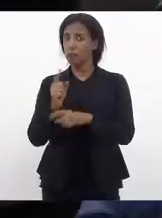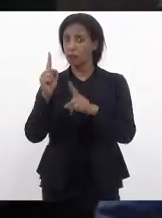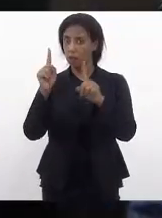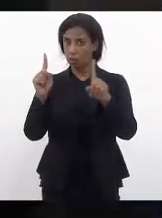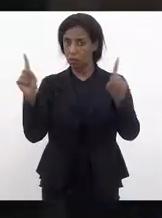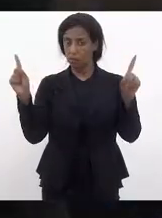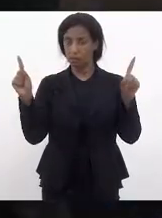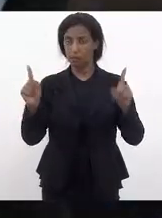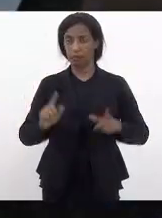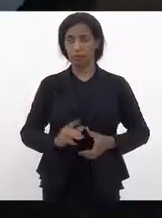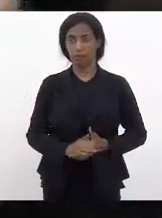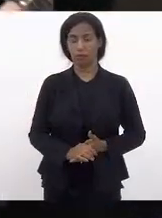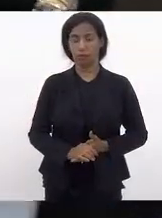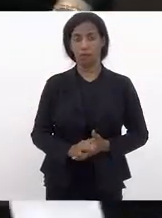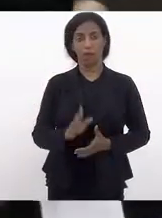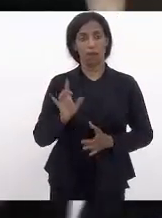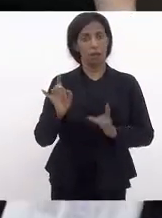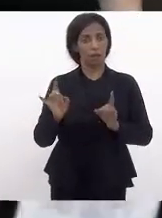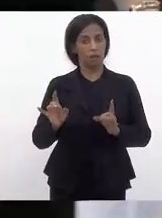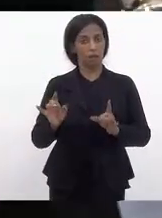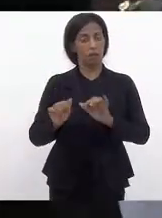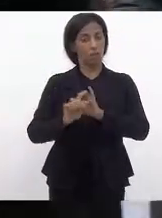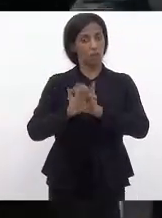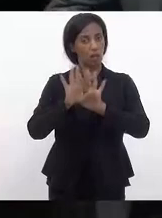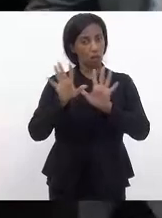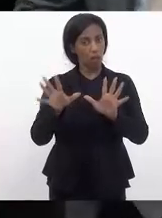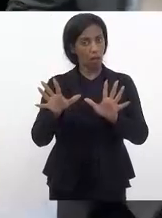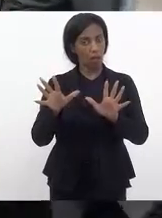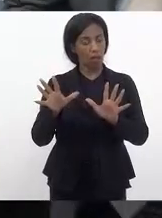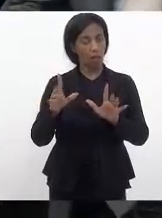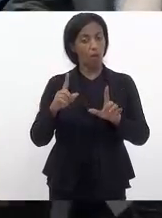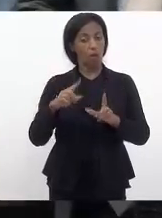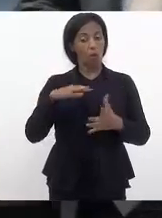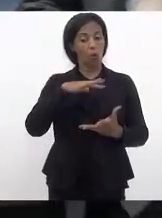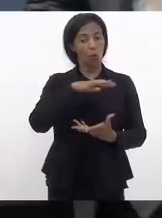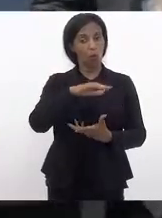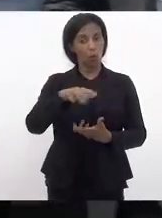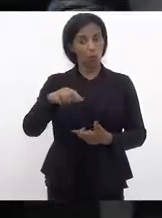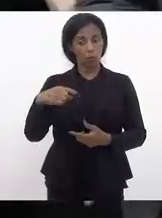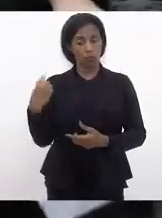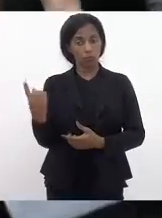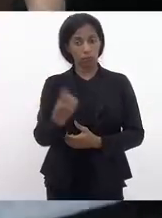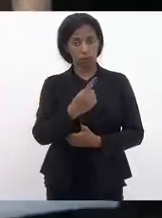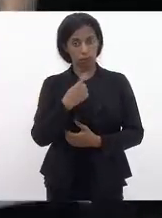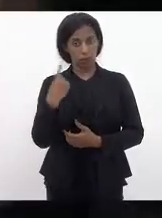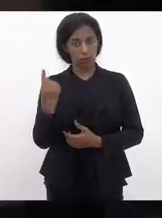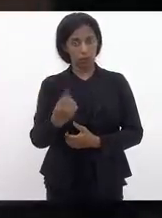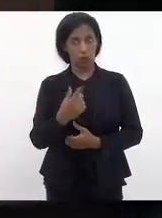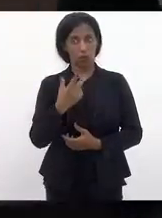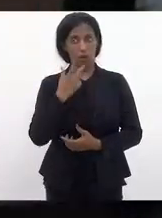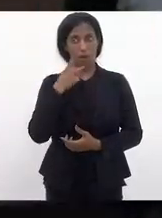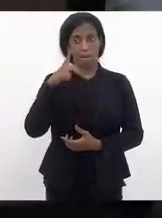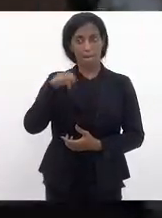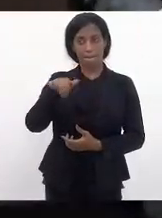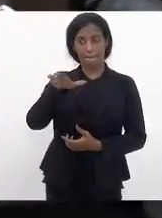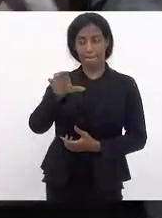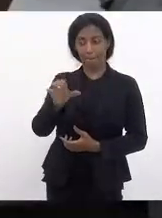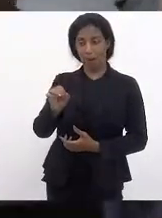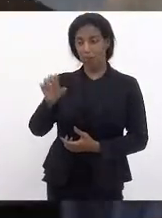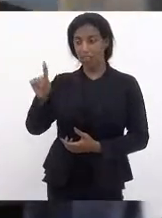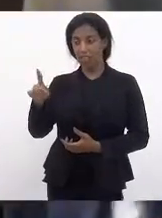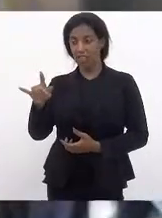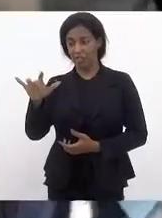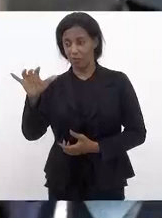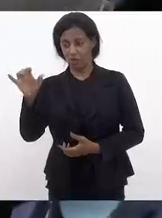claro Presidente porque o mundo dá voltas Como eu disse anteriormente Pau que dá em Chico